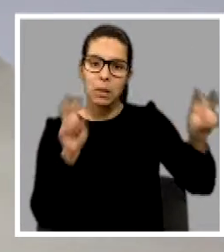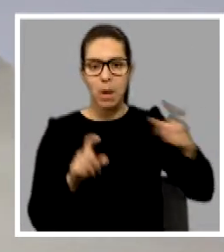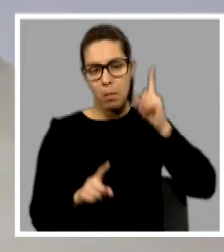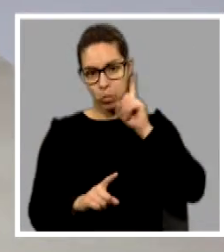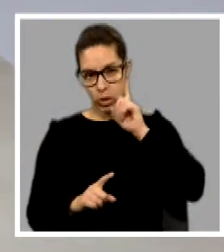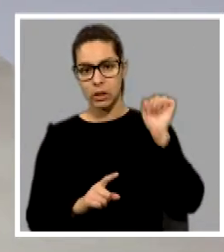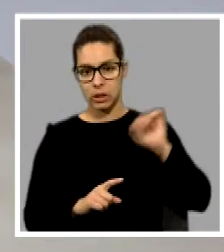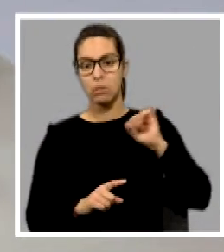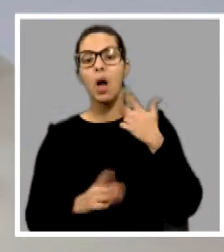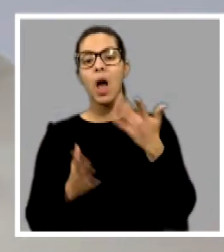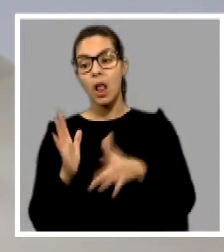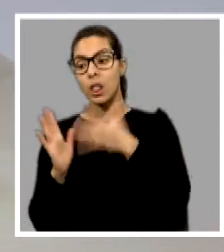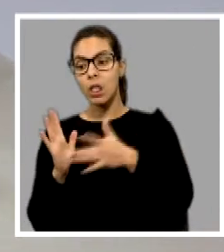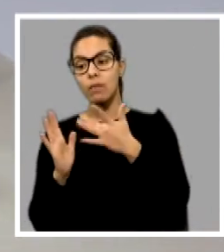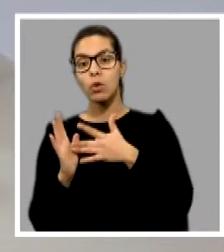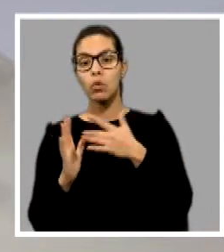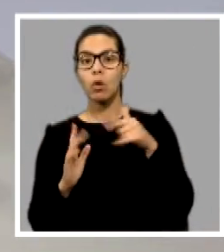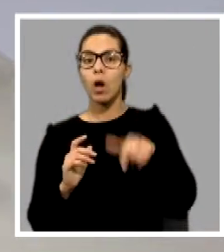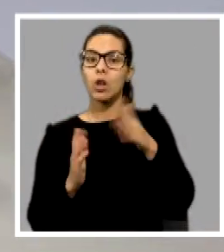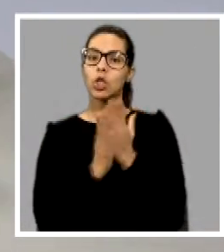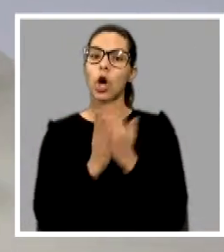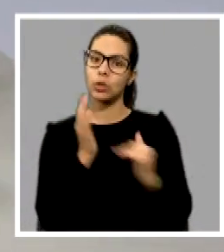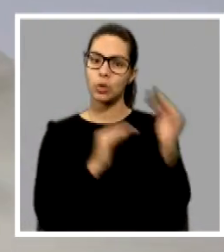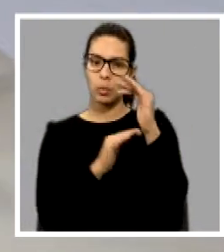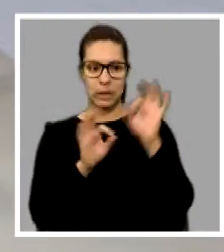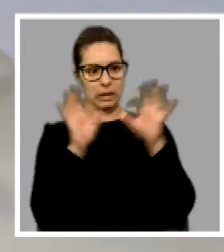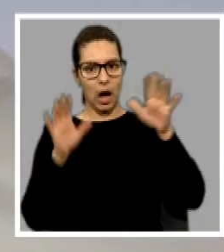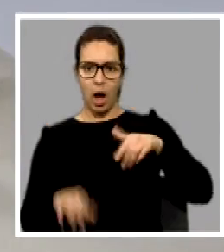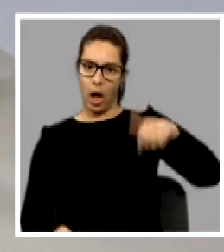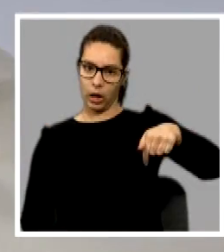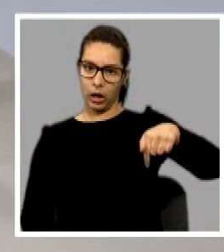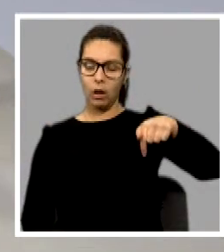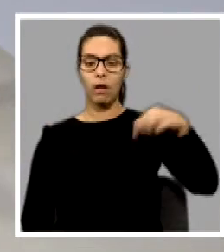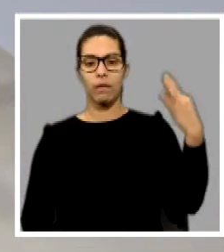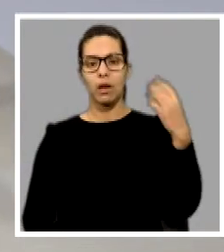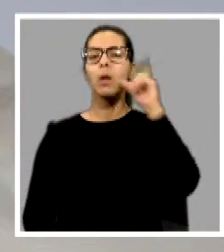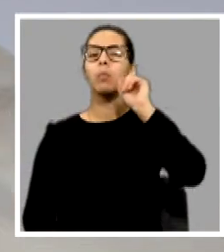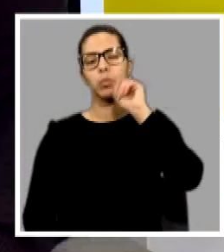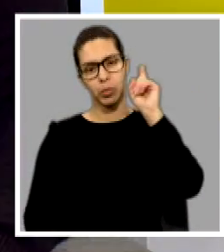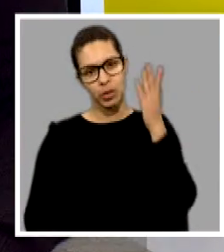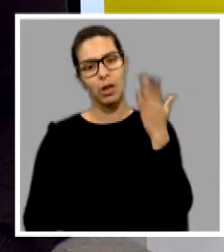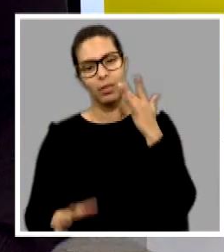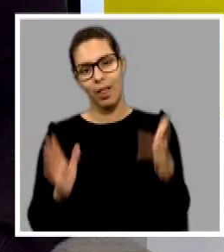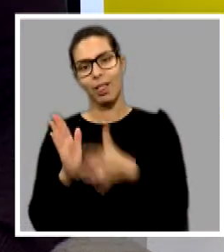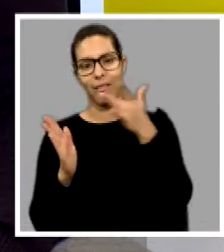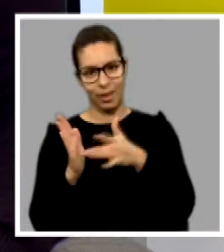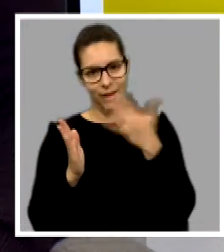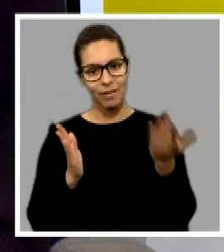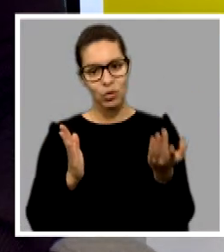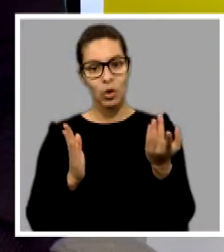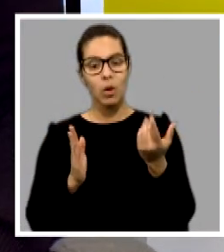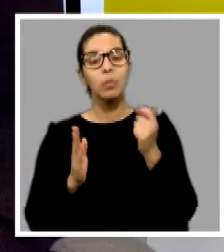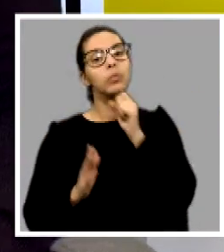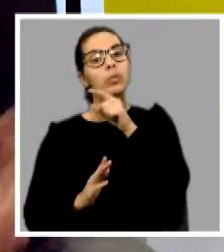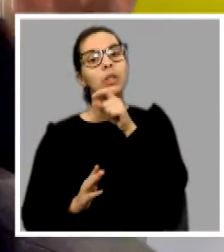fazer, mas acho que a leitura numa escola como a nossa, num politécnico como o nosso, eu acho que era importante falar